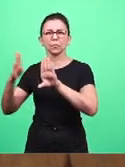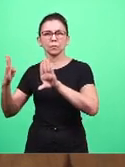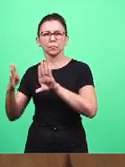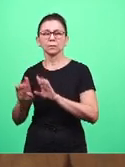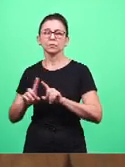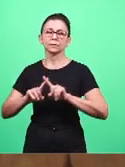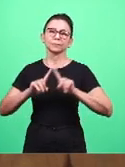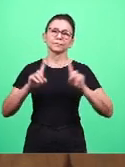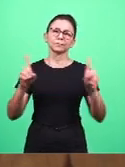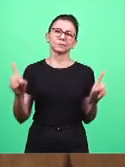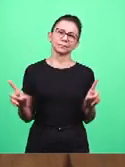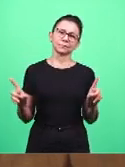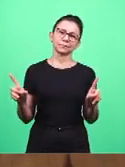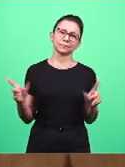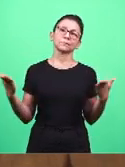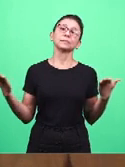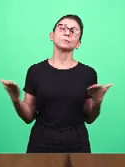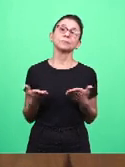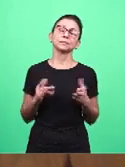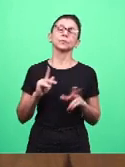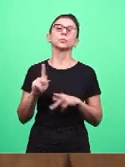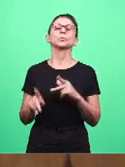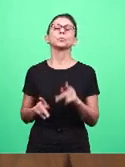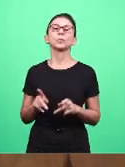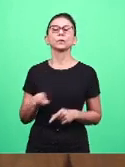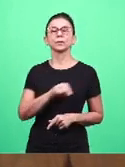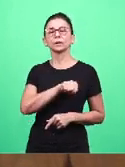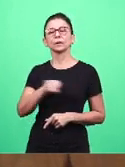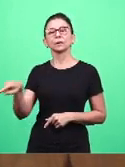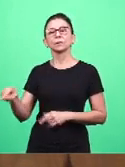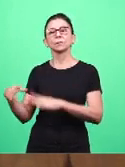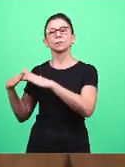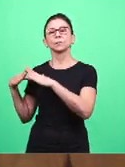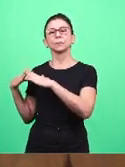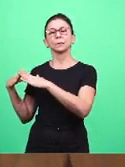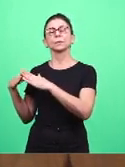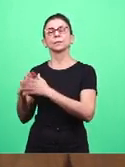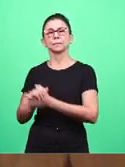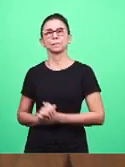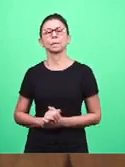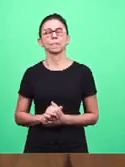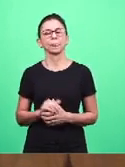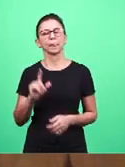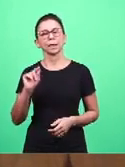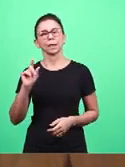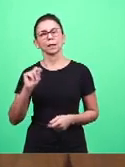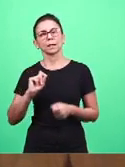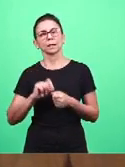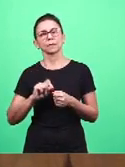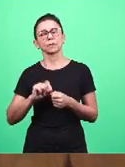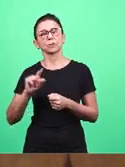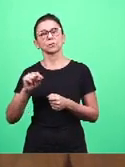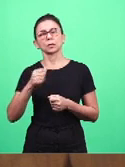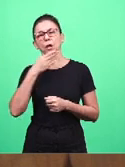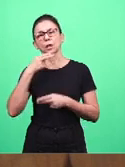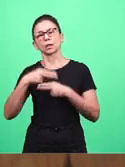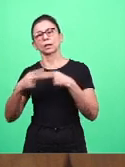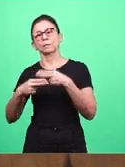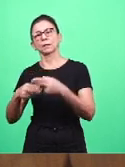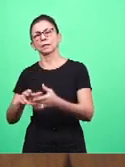porque nós temos uma ligação espiritual com Jerusalém. Que Jerusalém? A